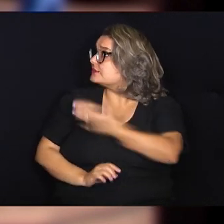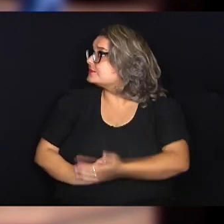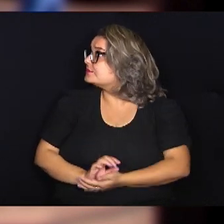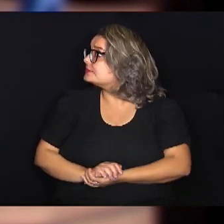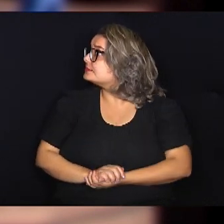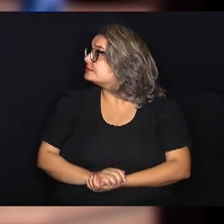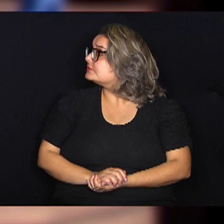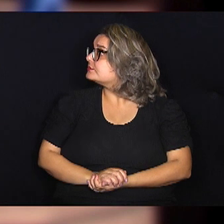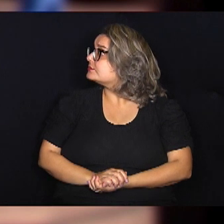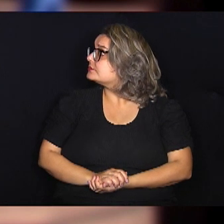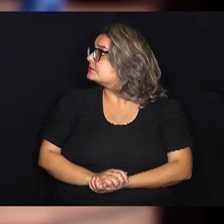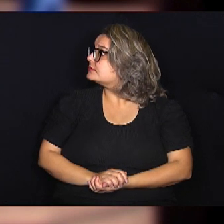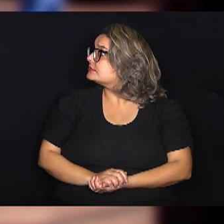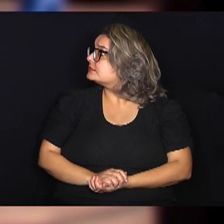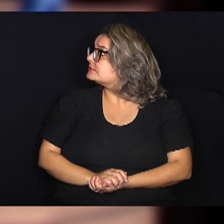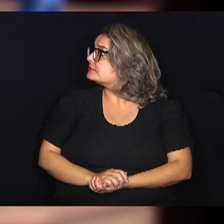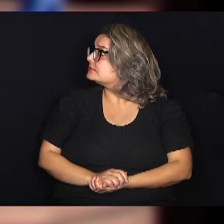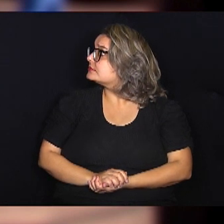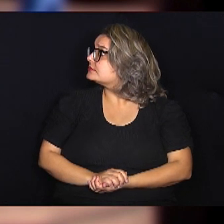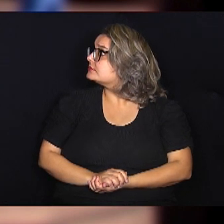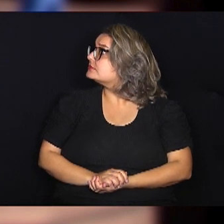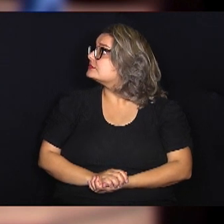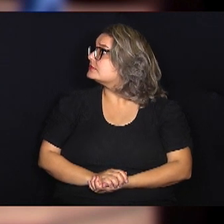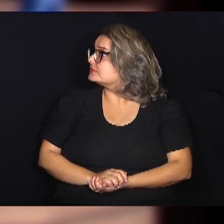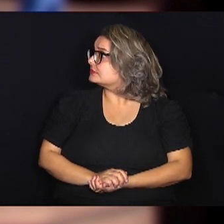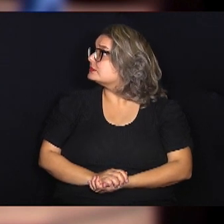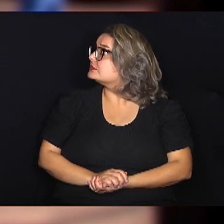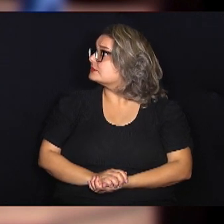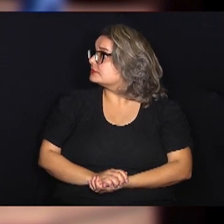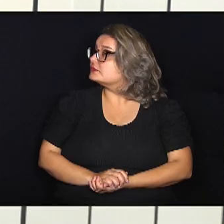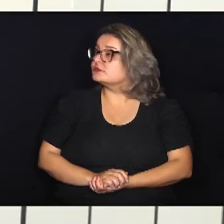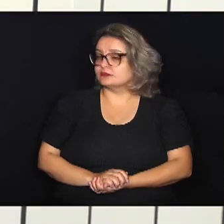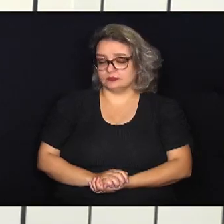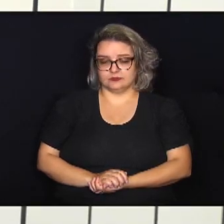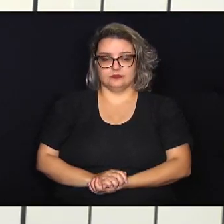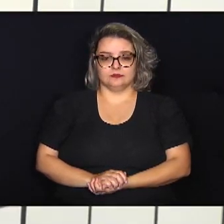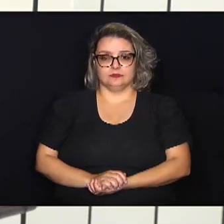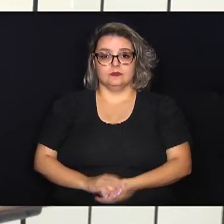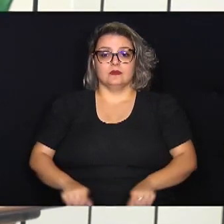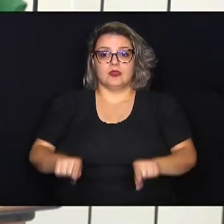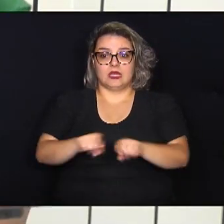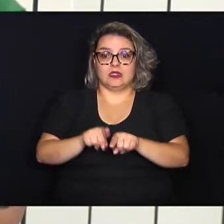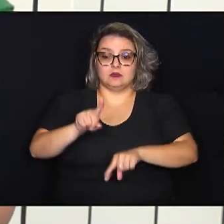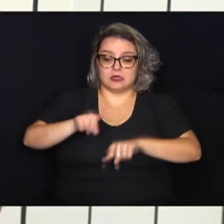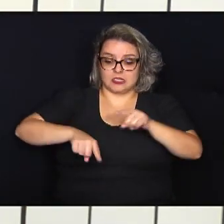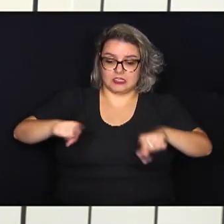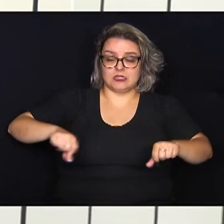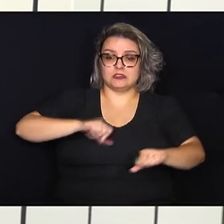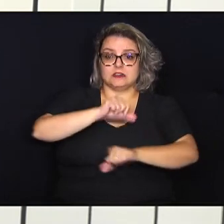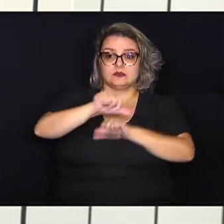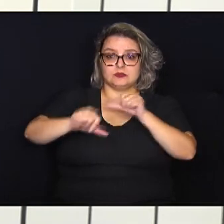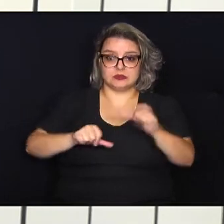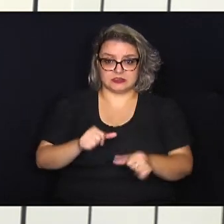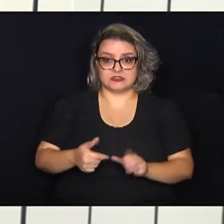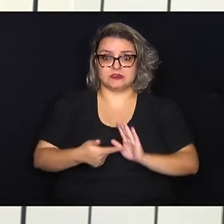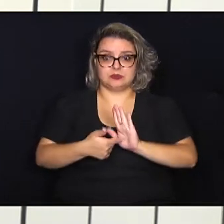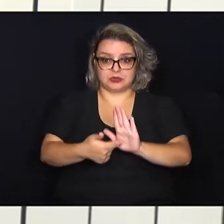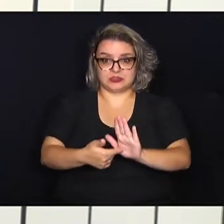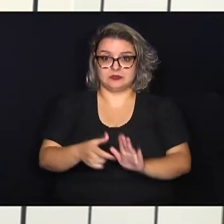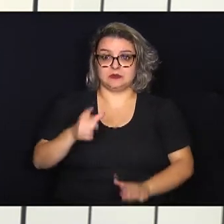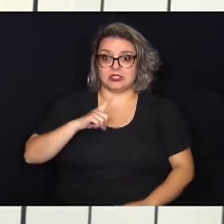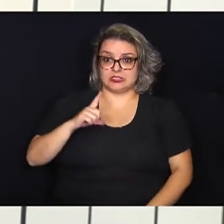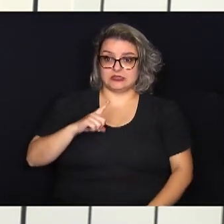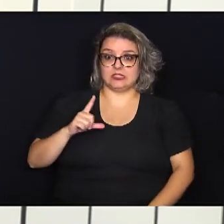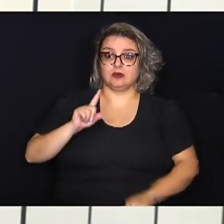312, 352 e 355. E fora essas mudanças que a gente passou aí, olha, a gente tem ainda